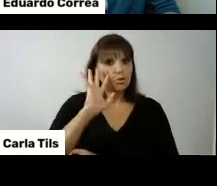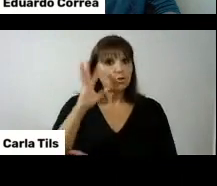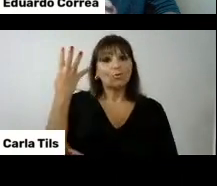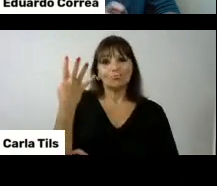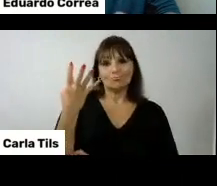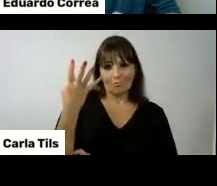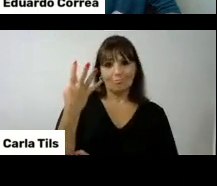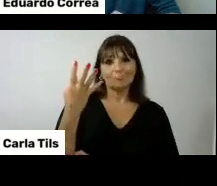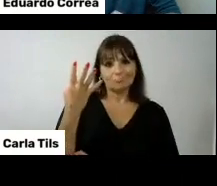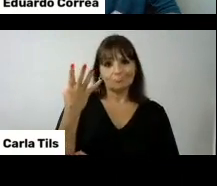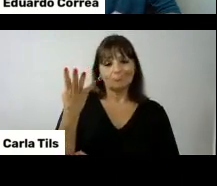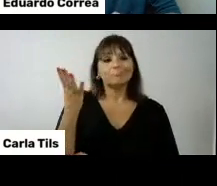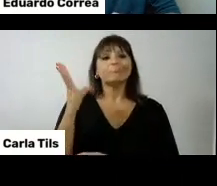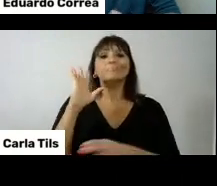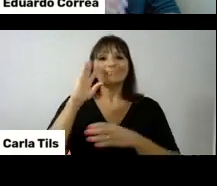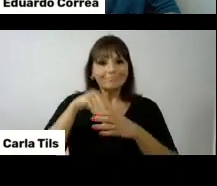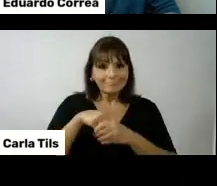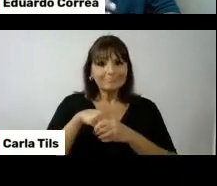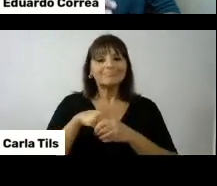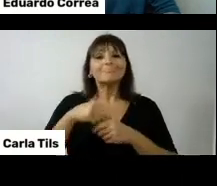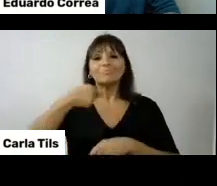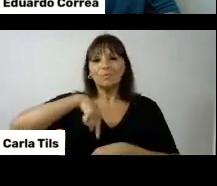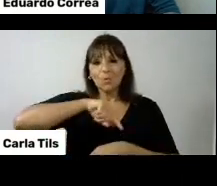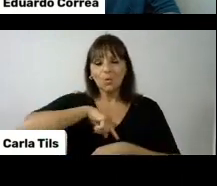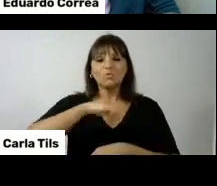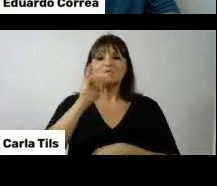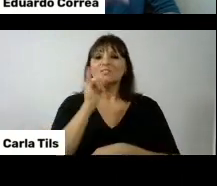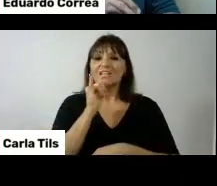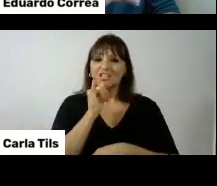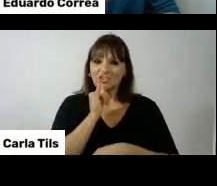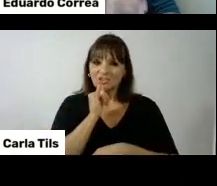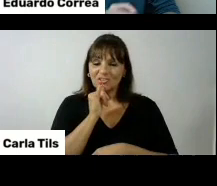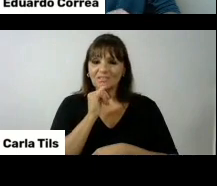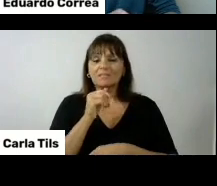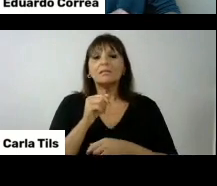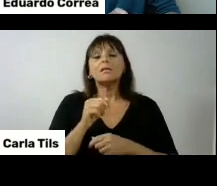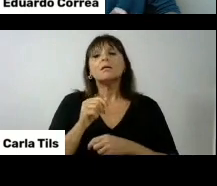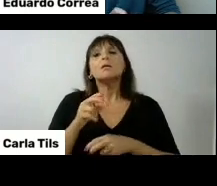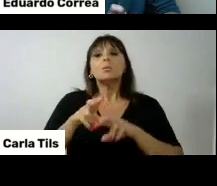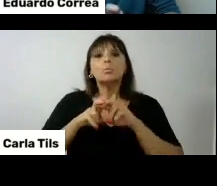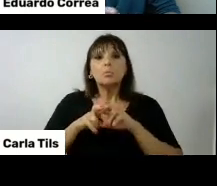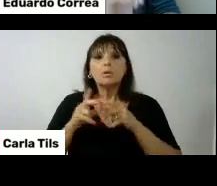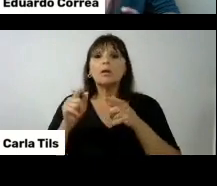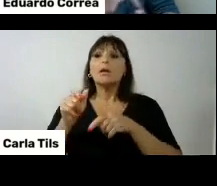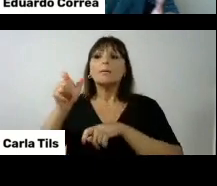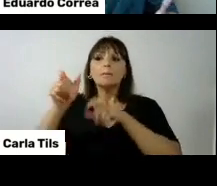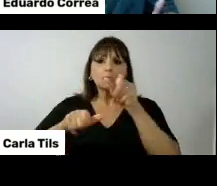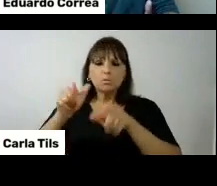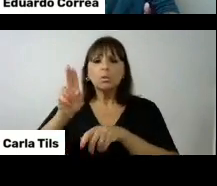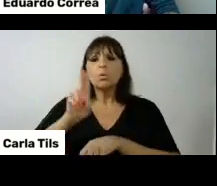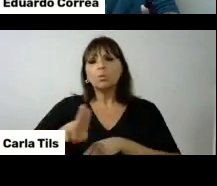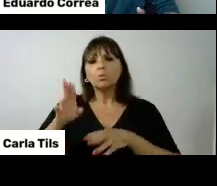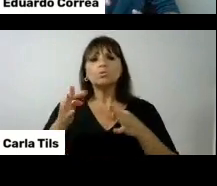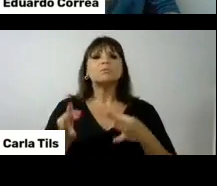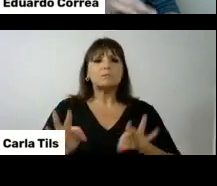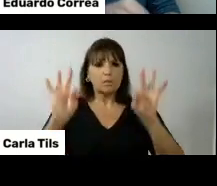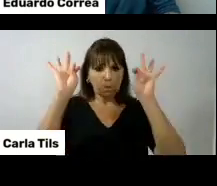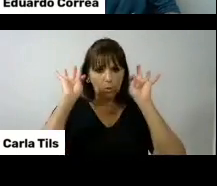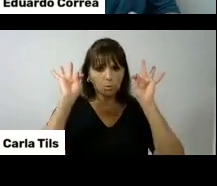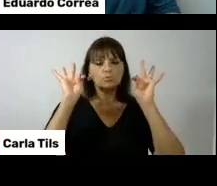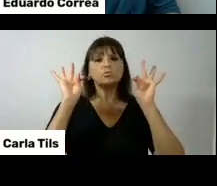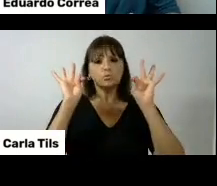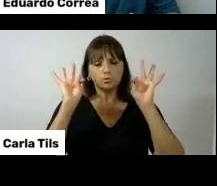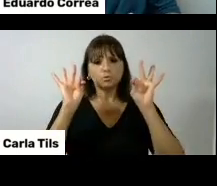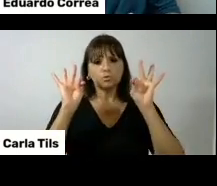também dos nossos testes. Porque, de fato, pessoas que utilizam tecnologia assistiva vão saber muito mais quais são as